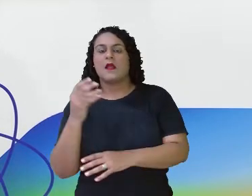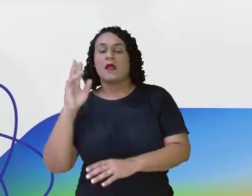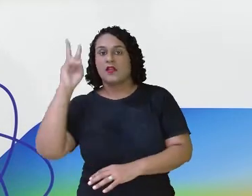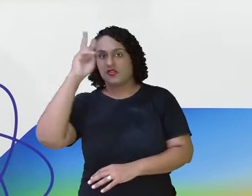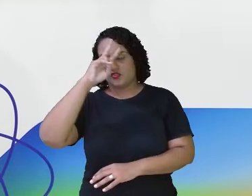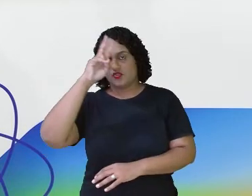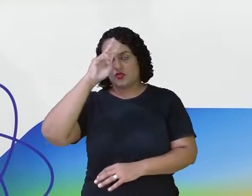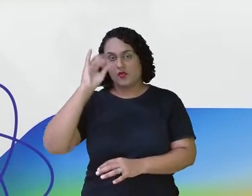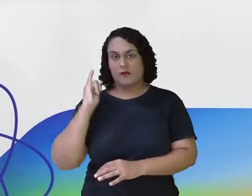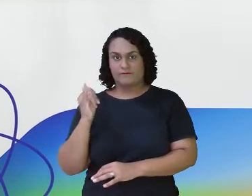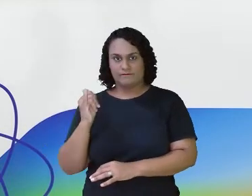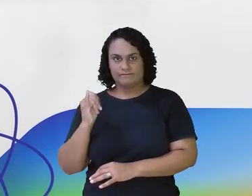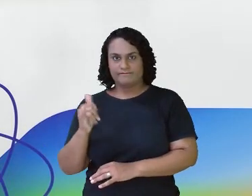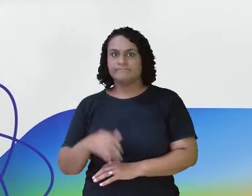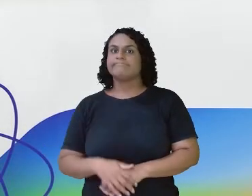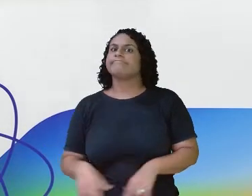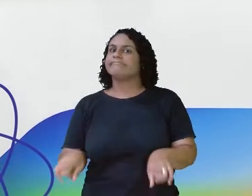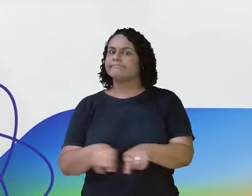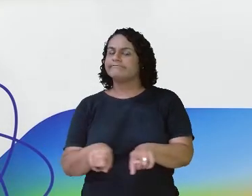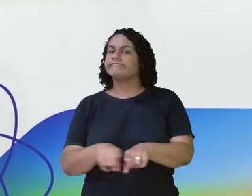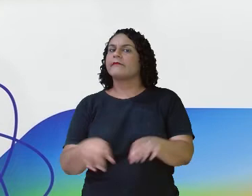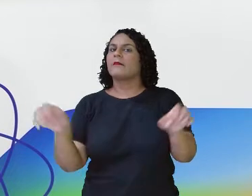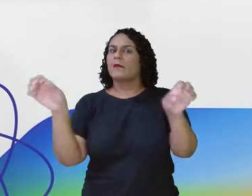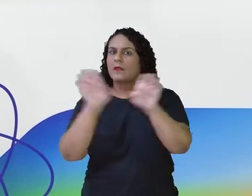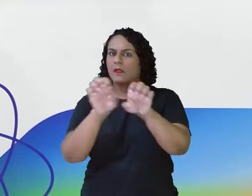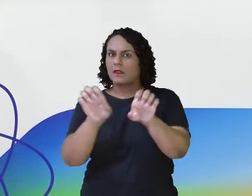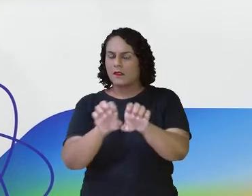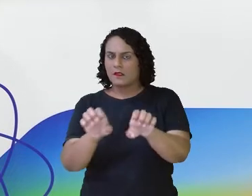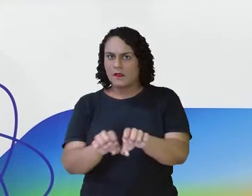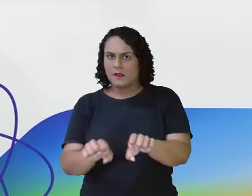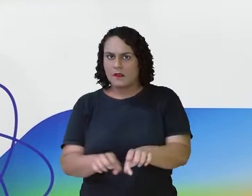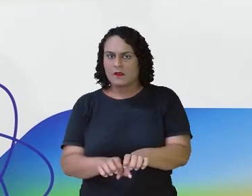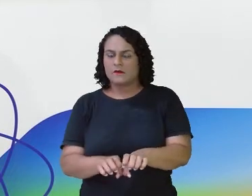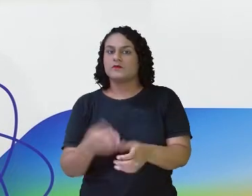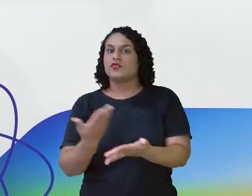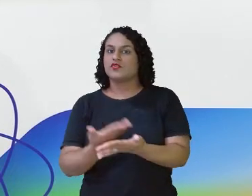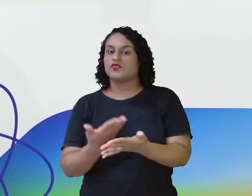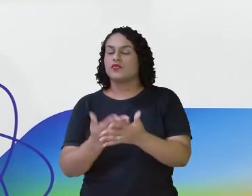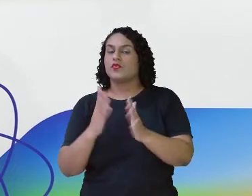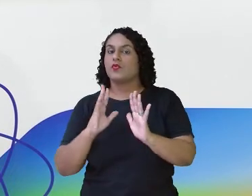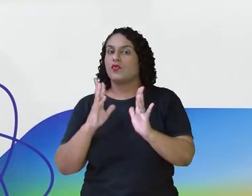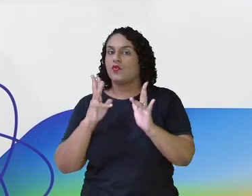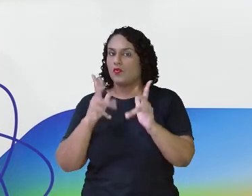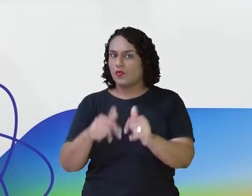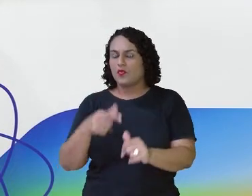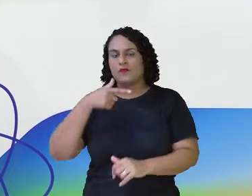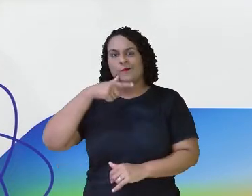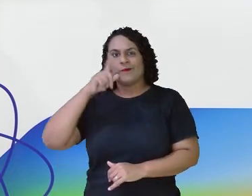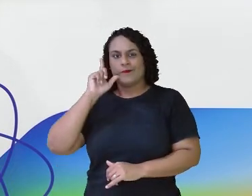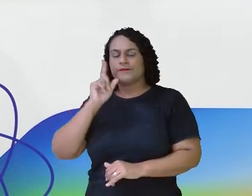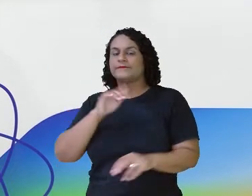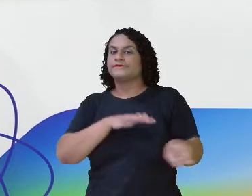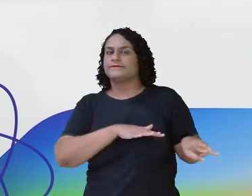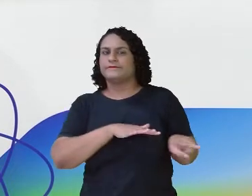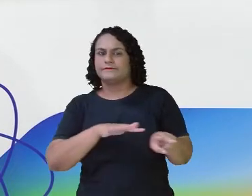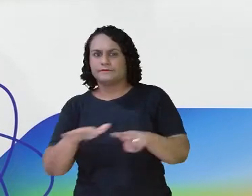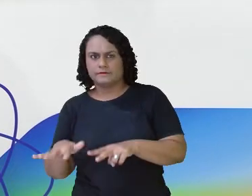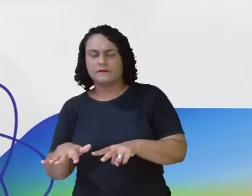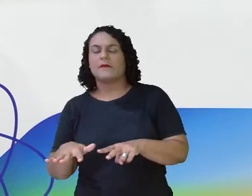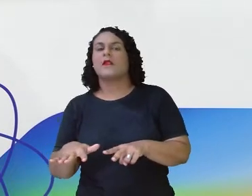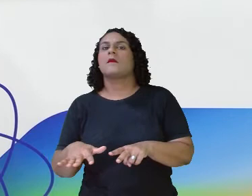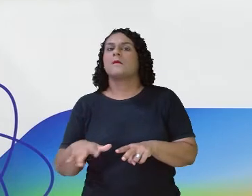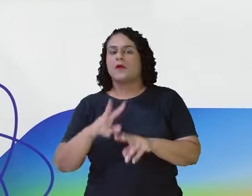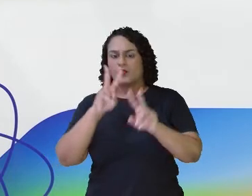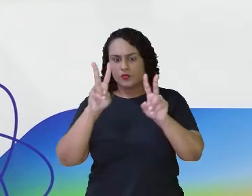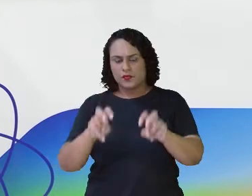conto. Temos também a estrutura. Vimos tudo isso ontem, tá, quinto ano? E como a semana inteira vamos falar de